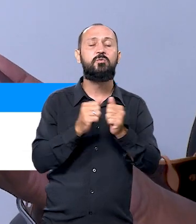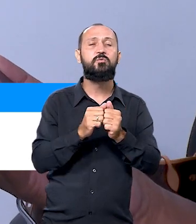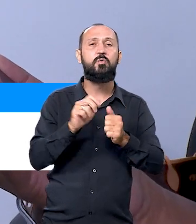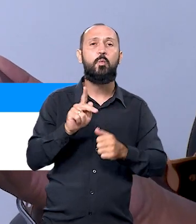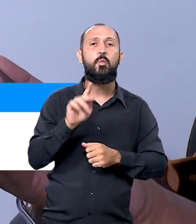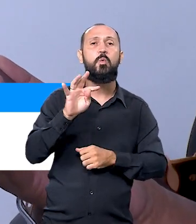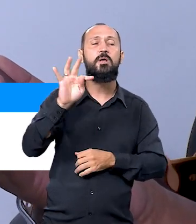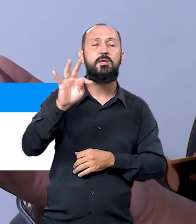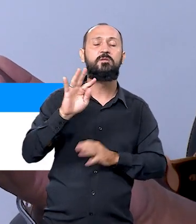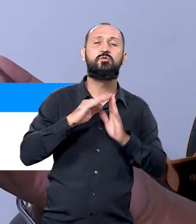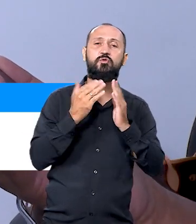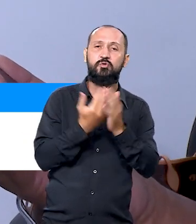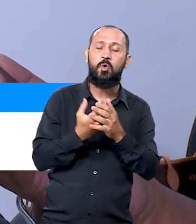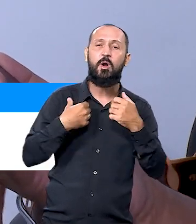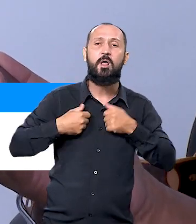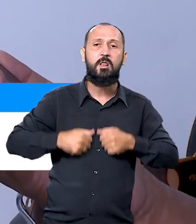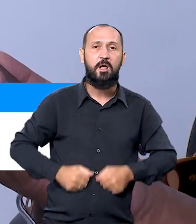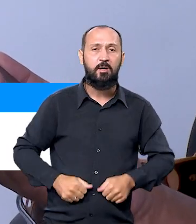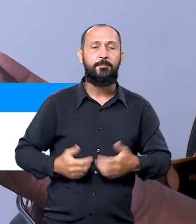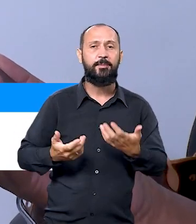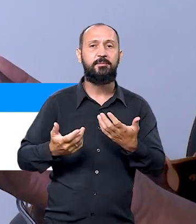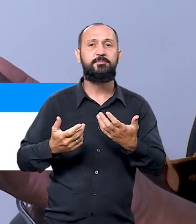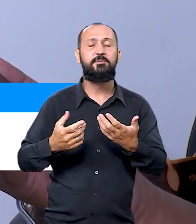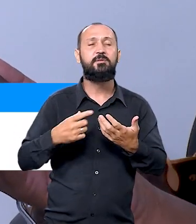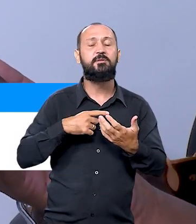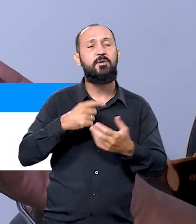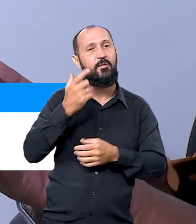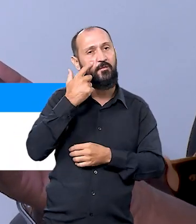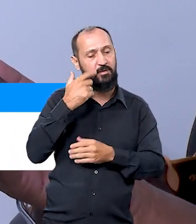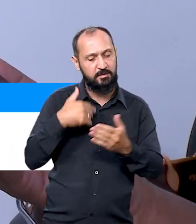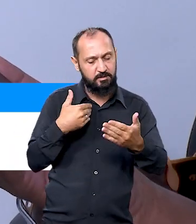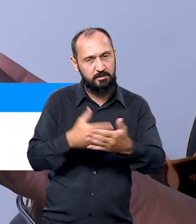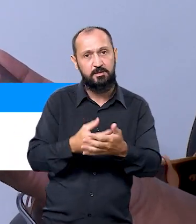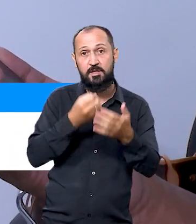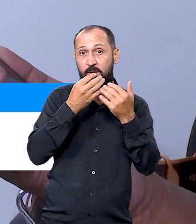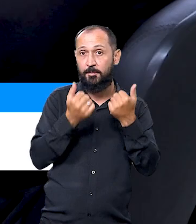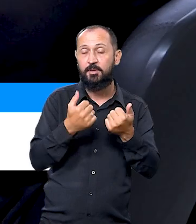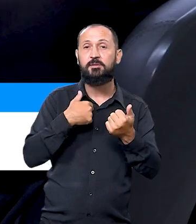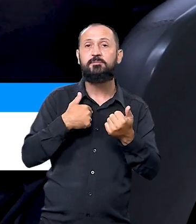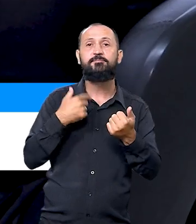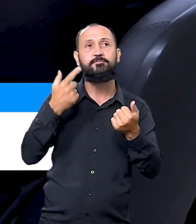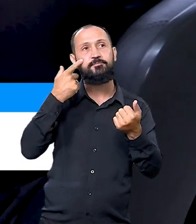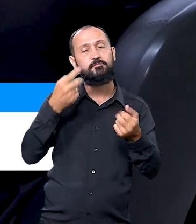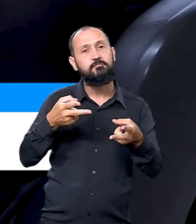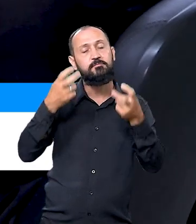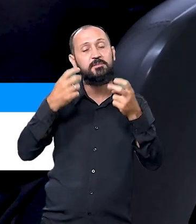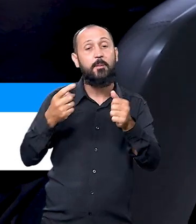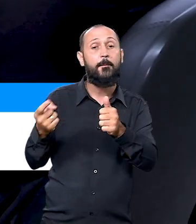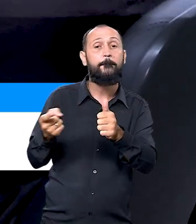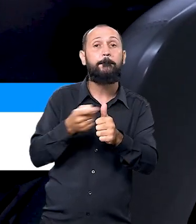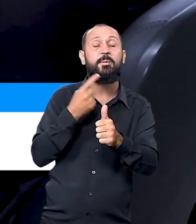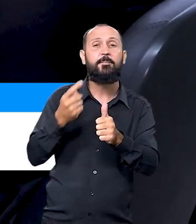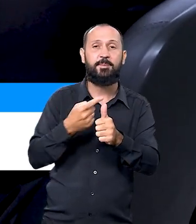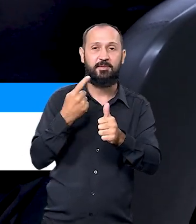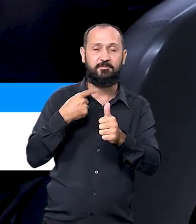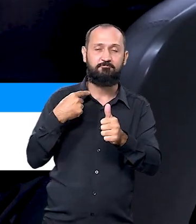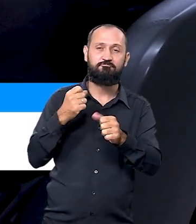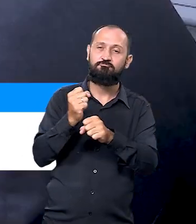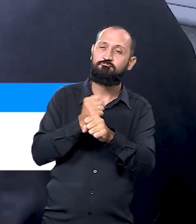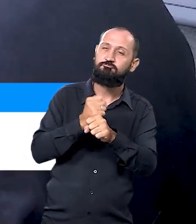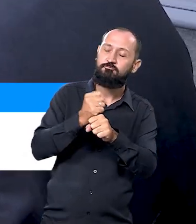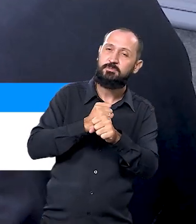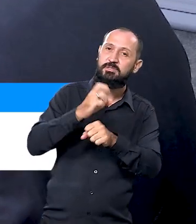do do kit escolar do uniforme então eu vejo que estamos caminhando bem e uma coisa que nos chamou atenção Esta é a primeira